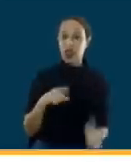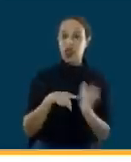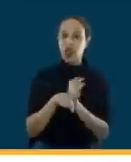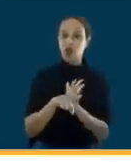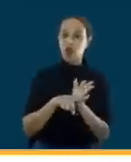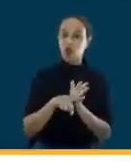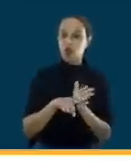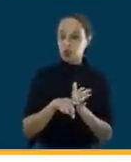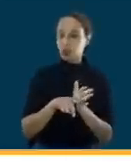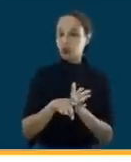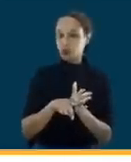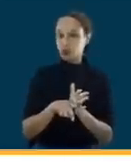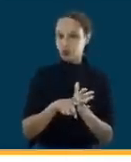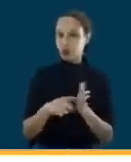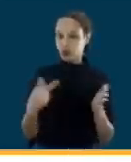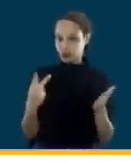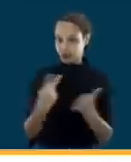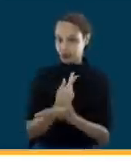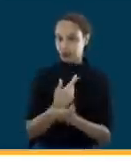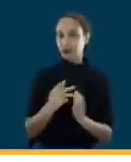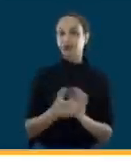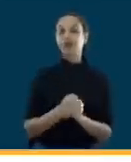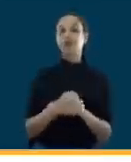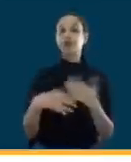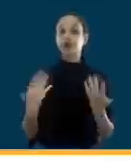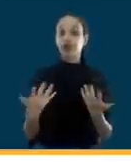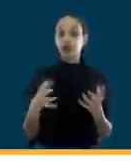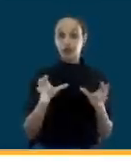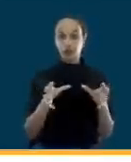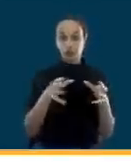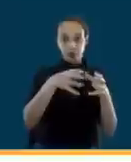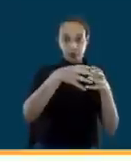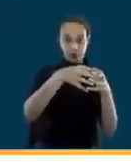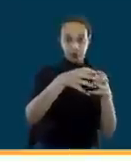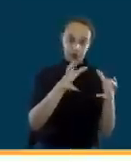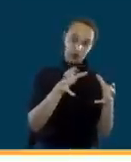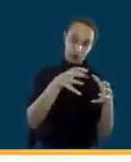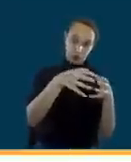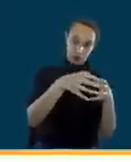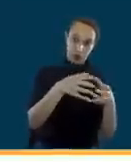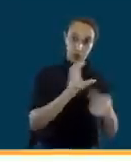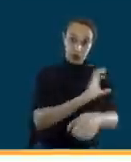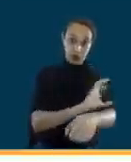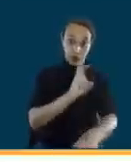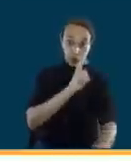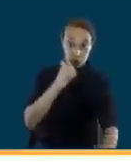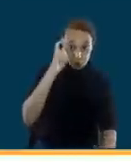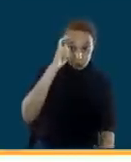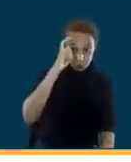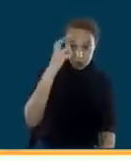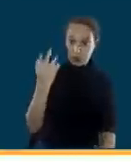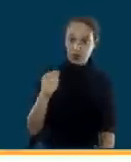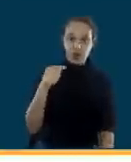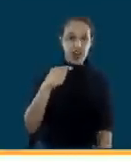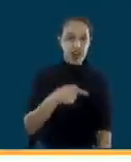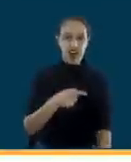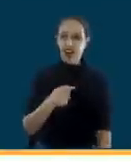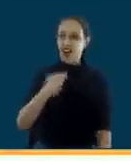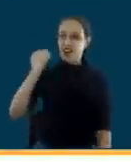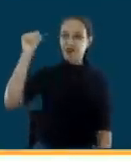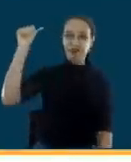pelo nosso Departamento Nacional demonstrou que o setor criativo e de cultura foram os setores mais afetados por essa